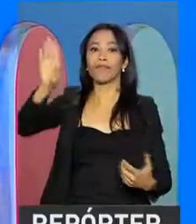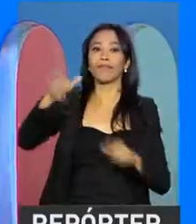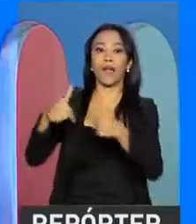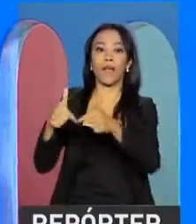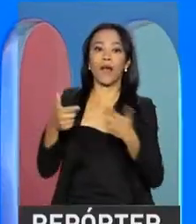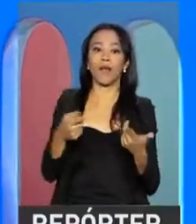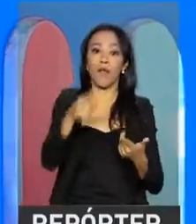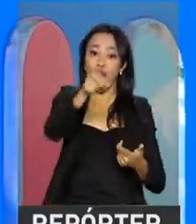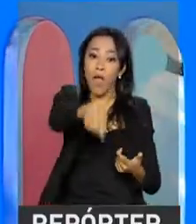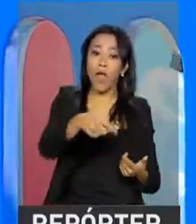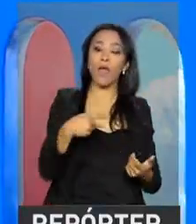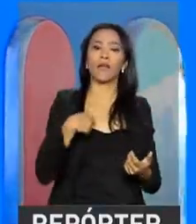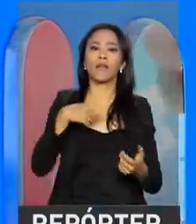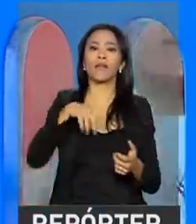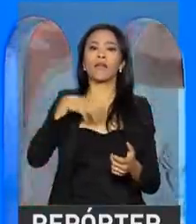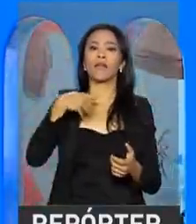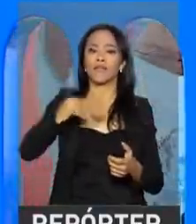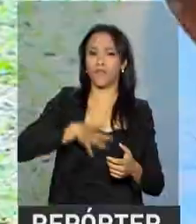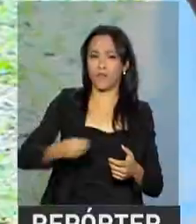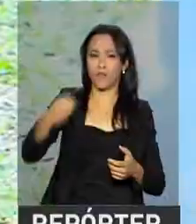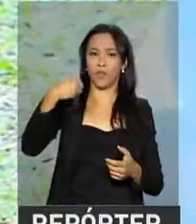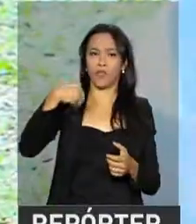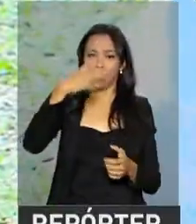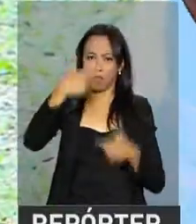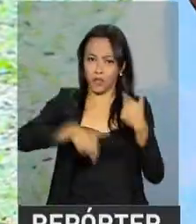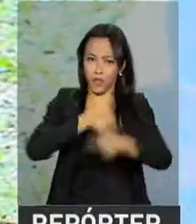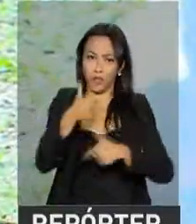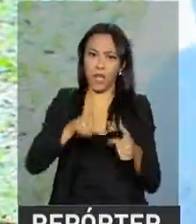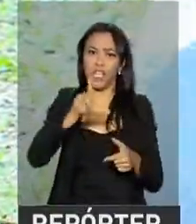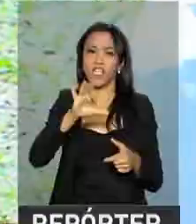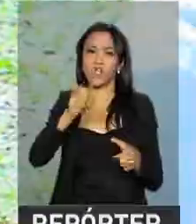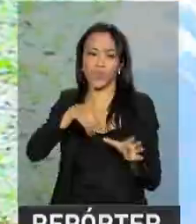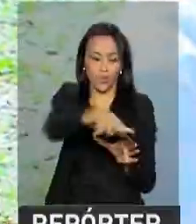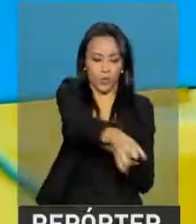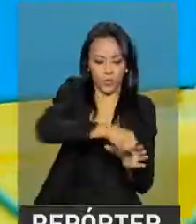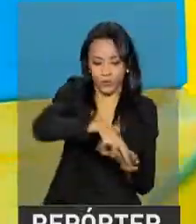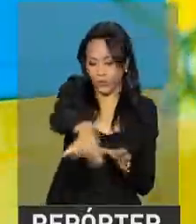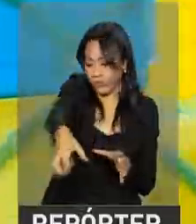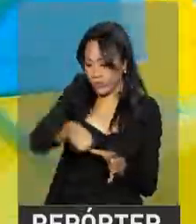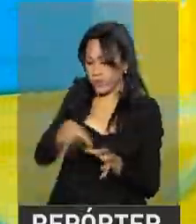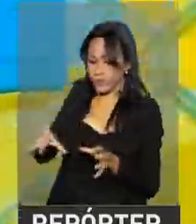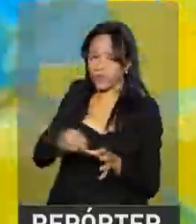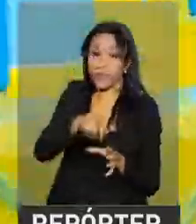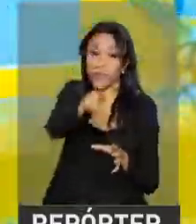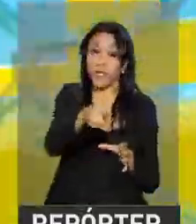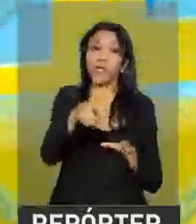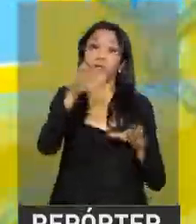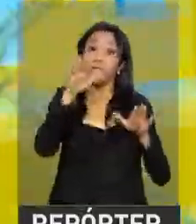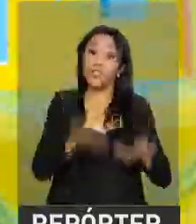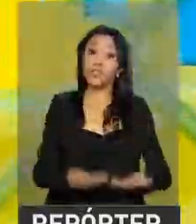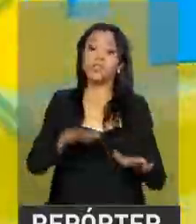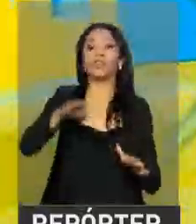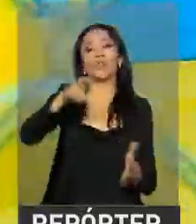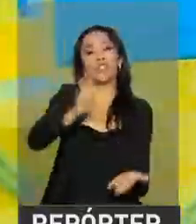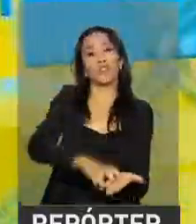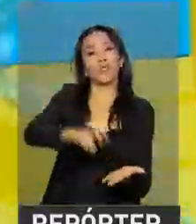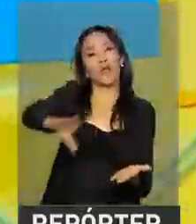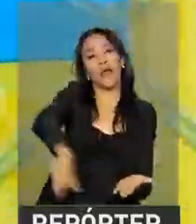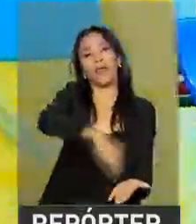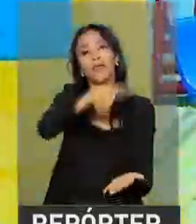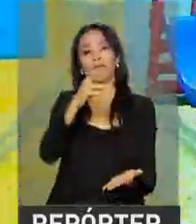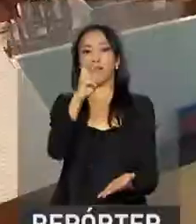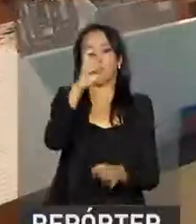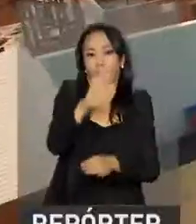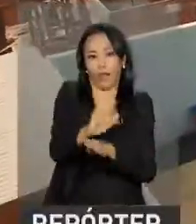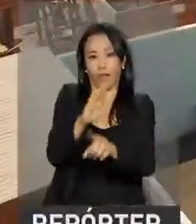filhas de catadores de materiais recicláveis que passam boa parte do dia aqui das sete horas da manhã até às cinco da tarde